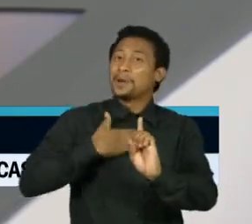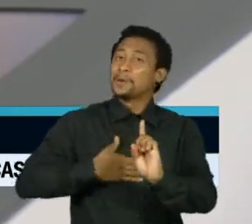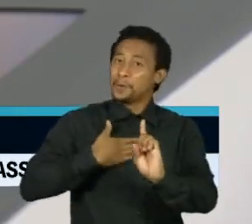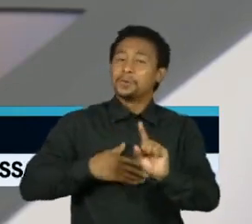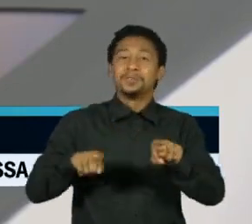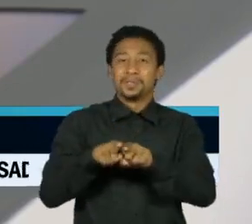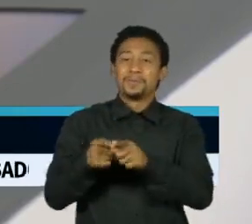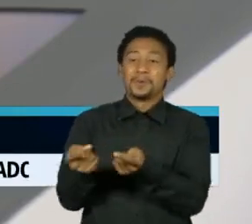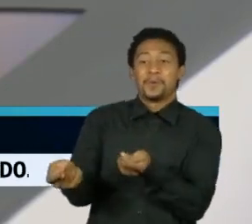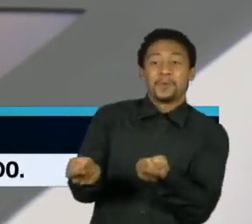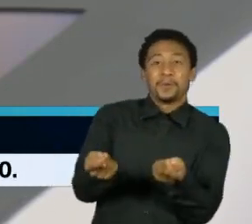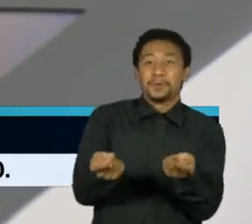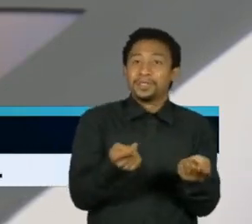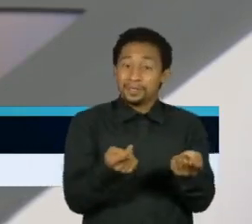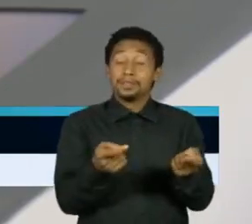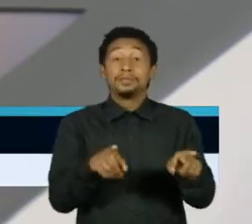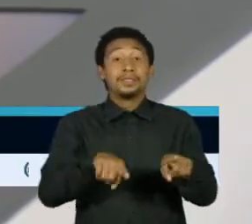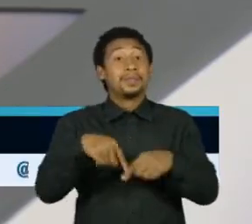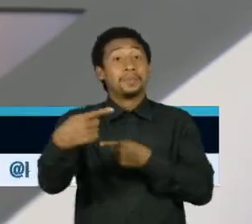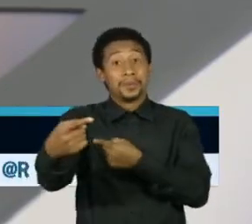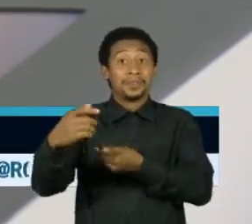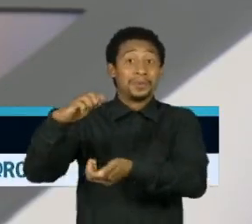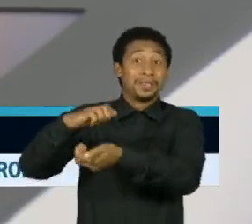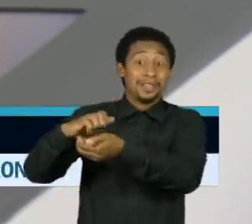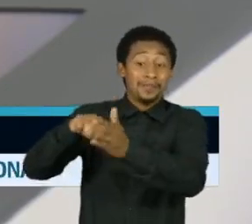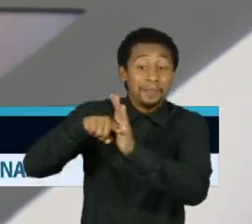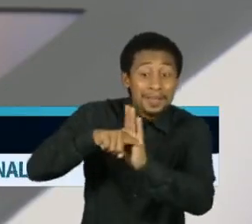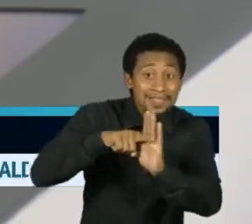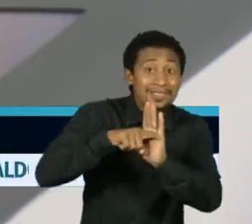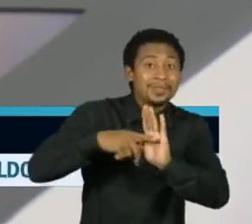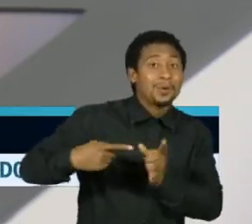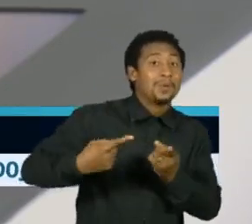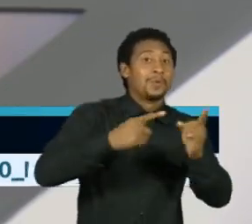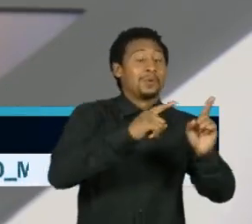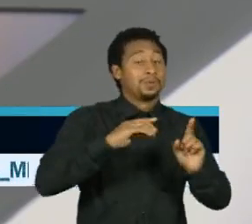conduzirá os seus inquéritos no Supremo Tribunal Federal. Então é bom ele ficar com a barba de molho.